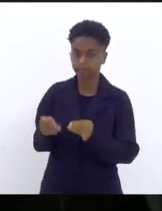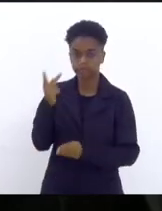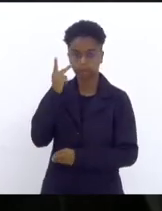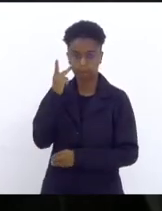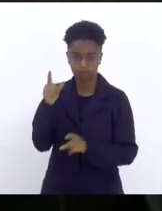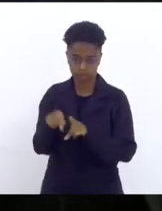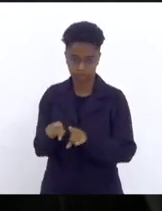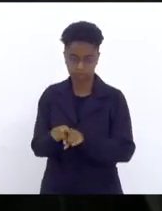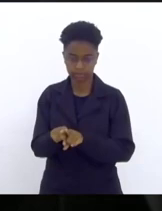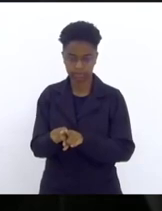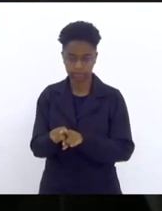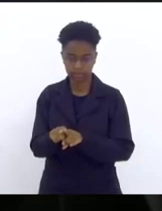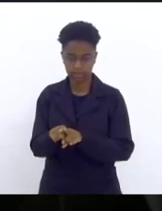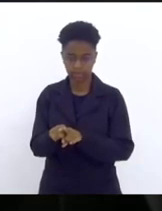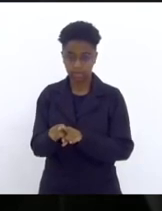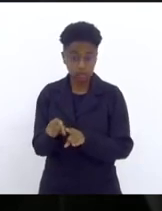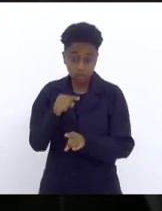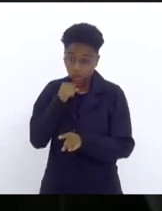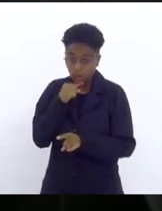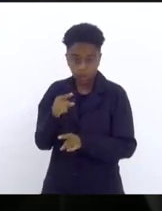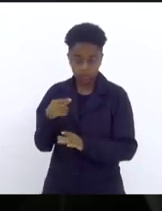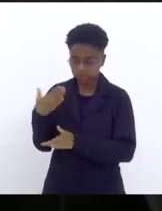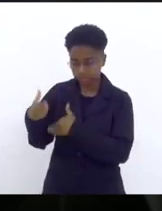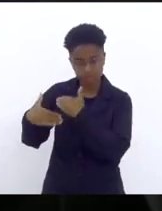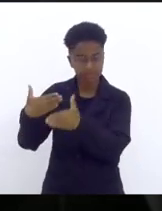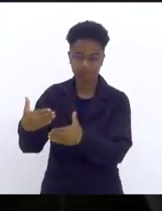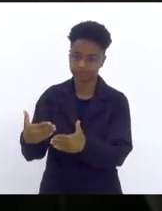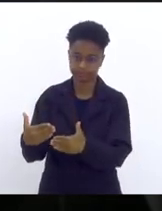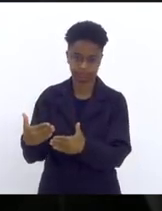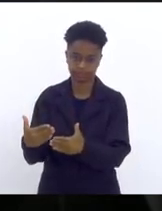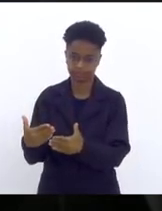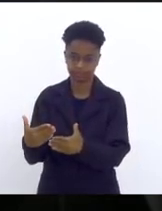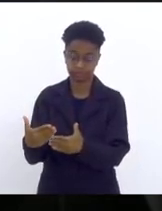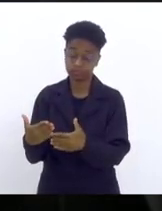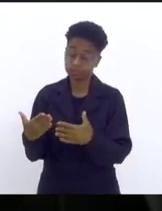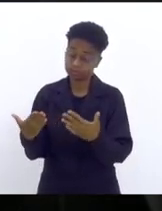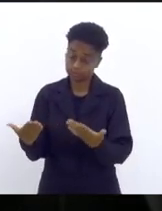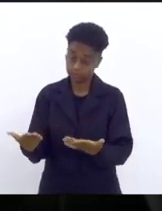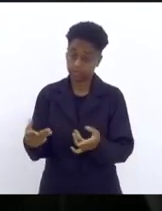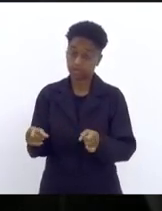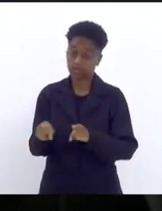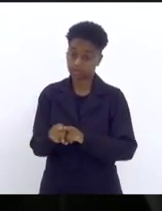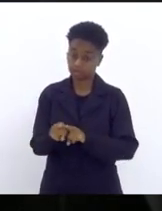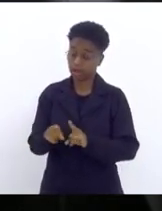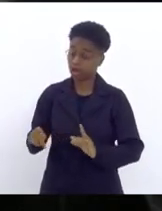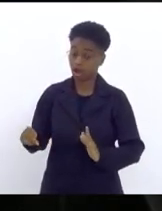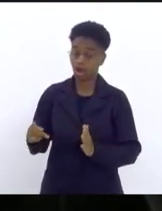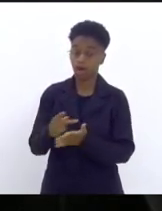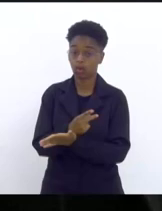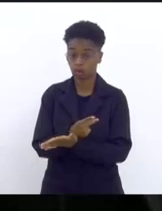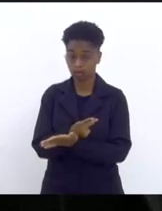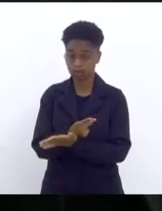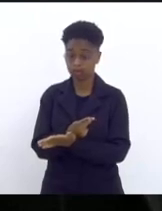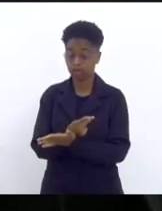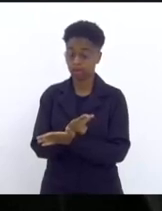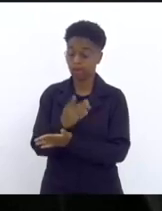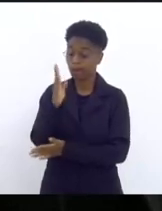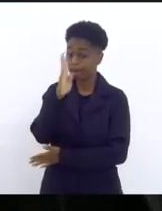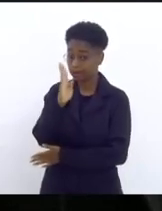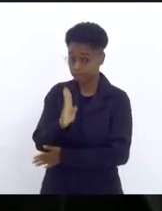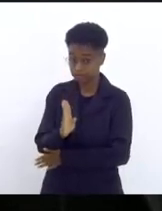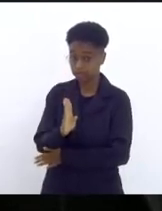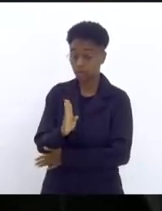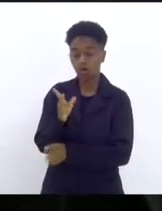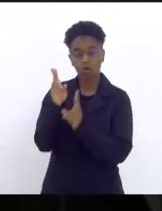não se desenvolveram uma contento e por via de consequência o Brasil